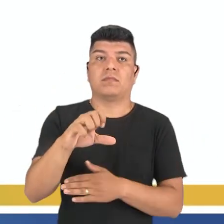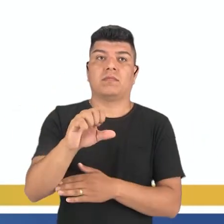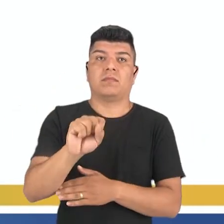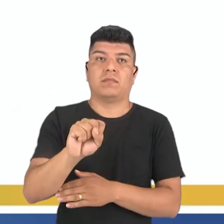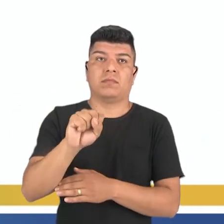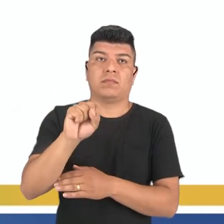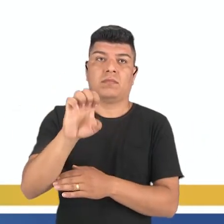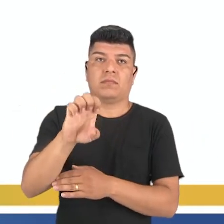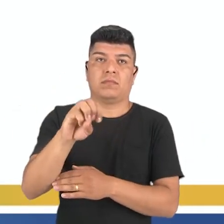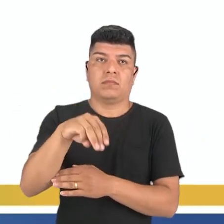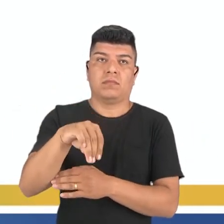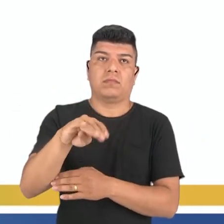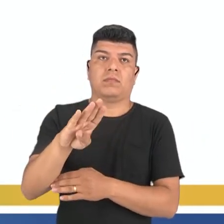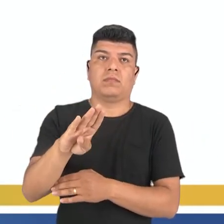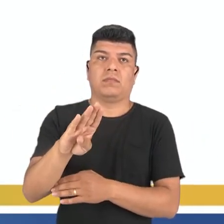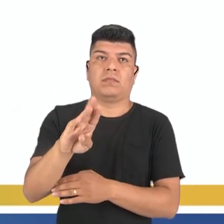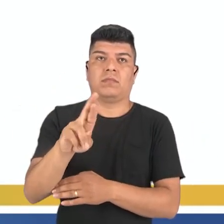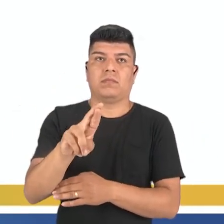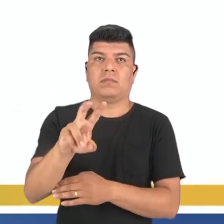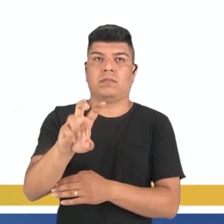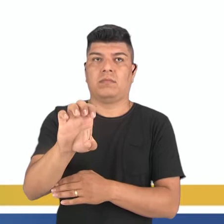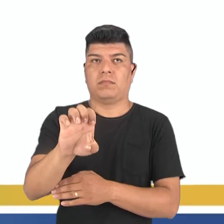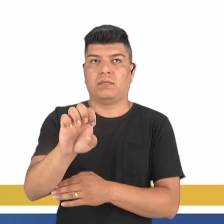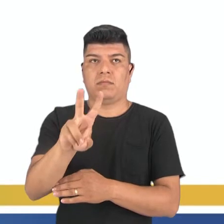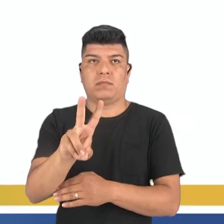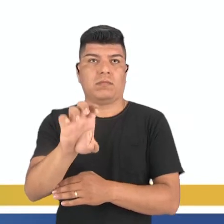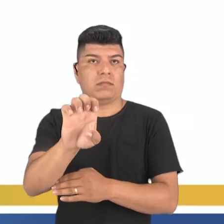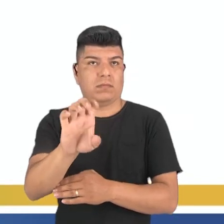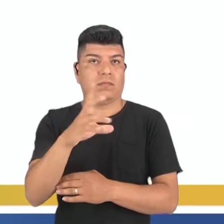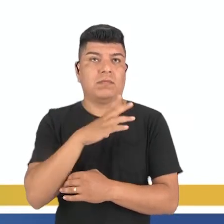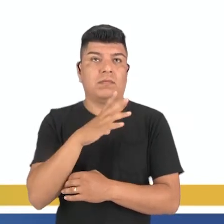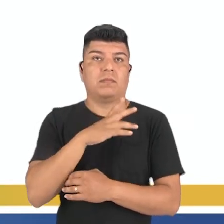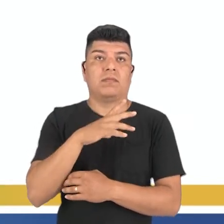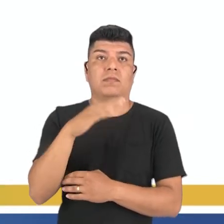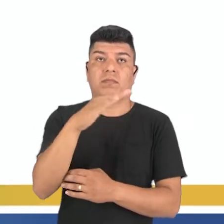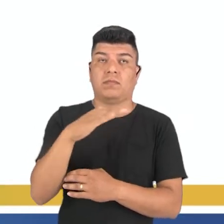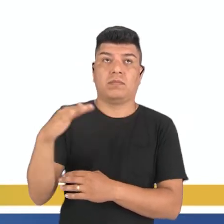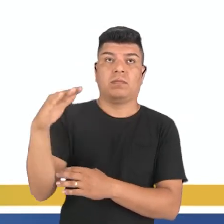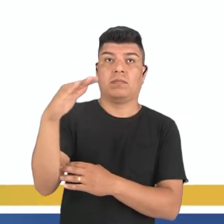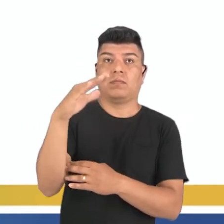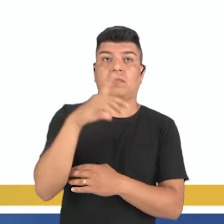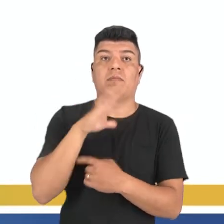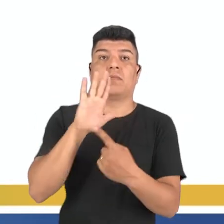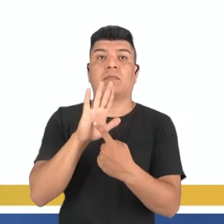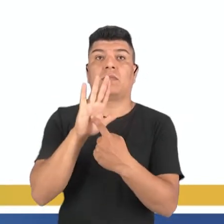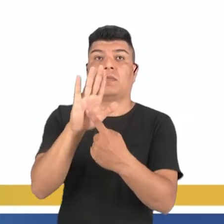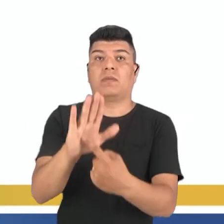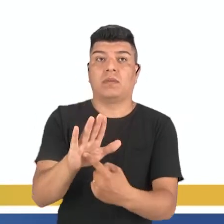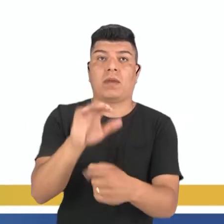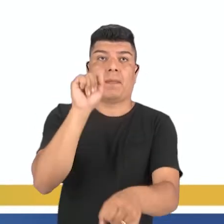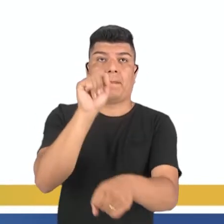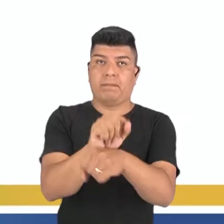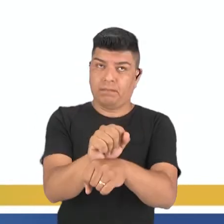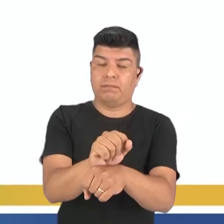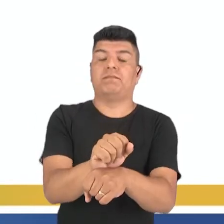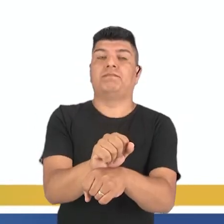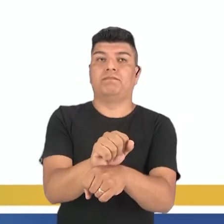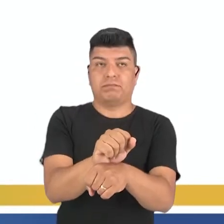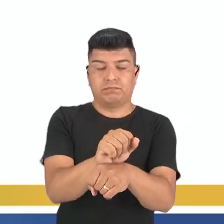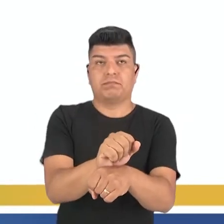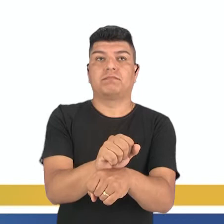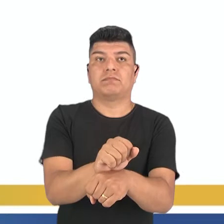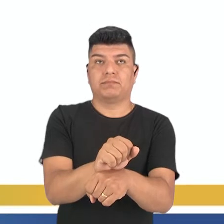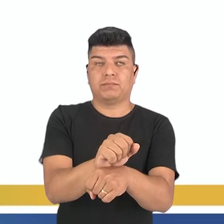semibreve, aí embaixo essa bolinha, e em cima, no pentagrama, você tem a representação da pausa dessa